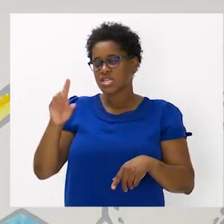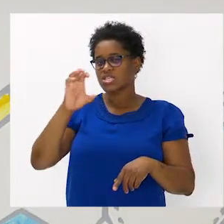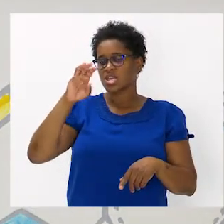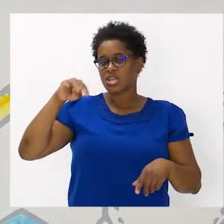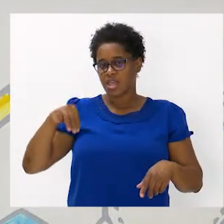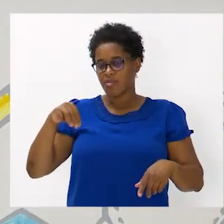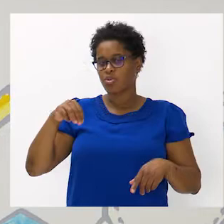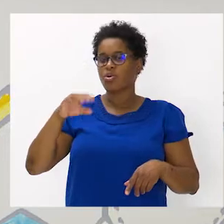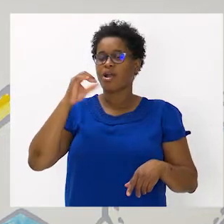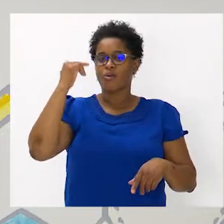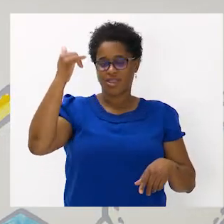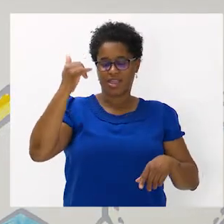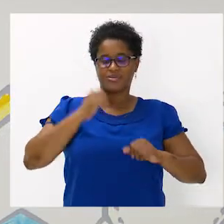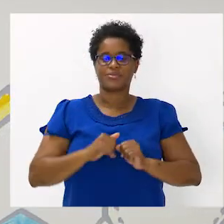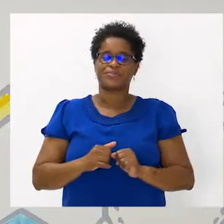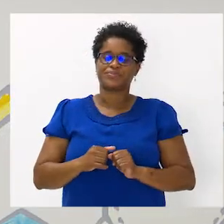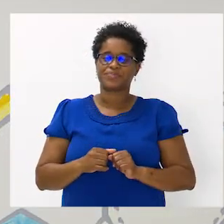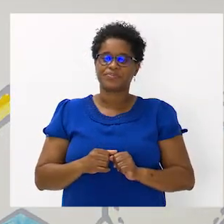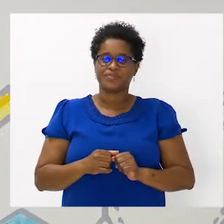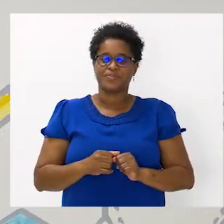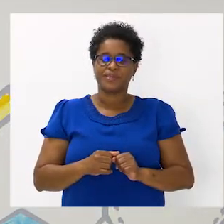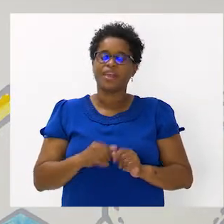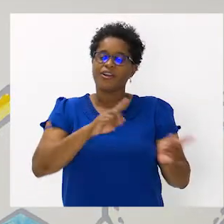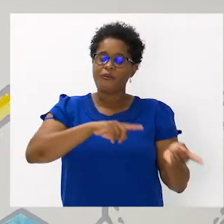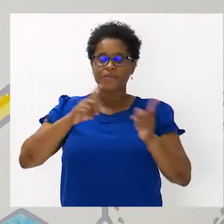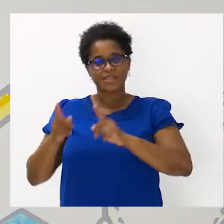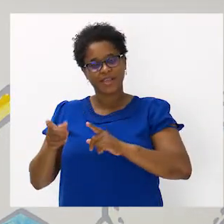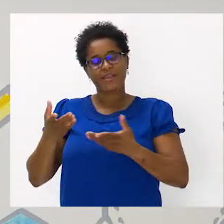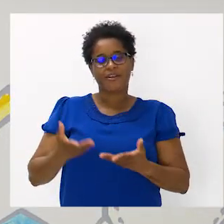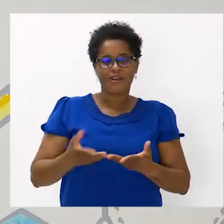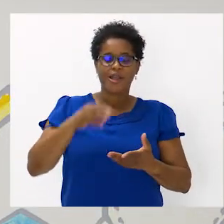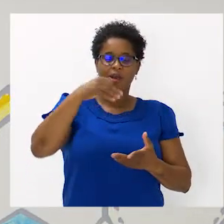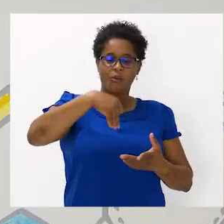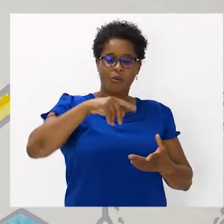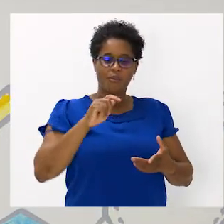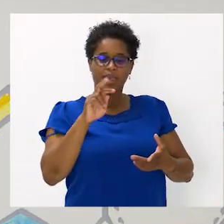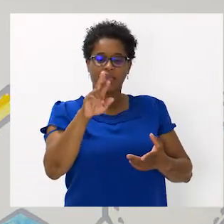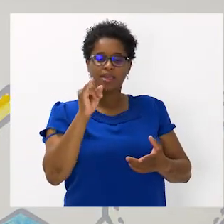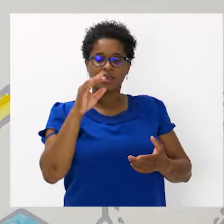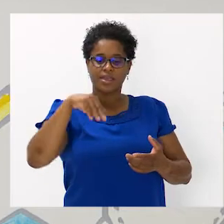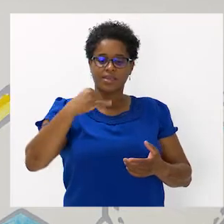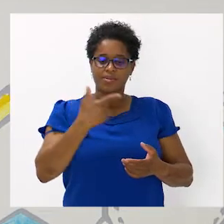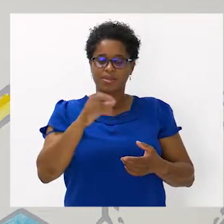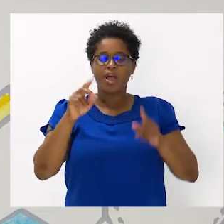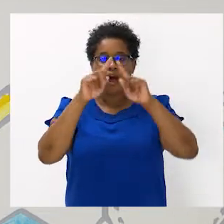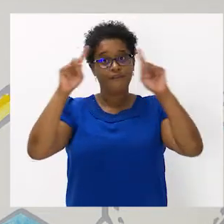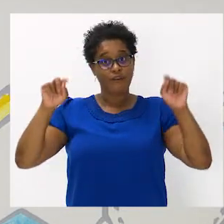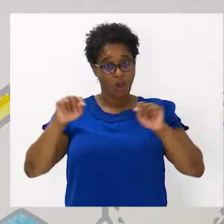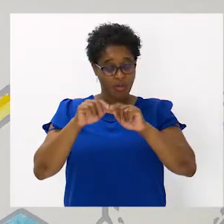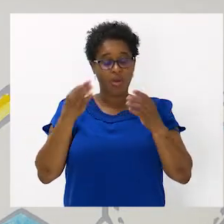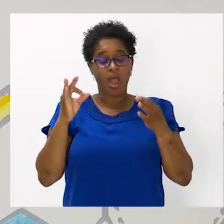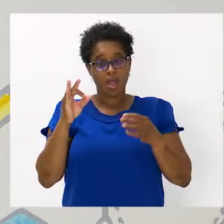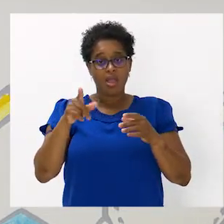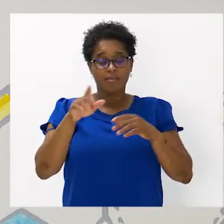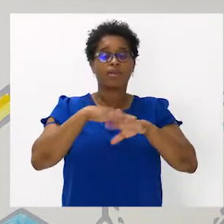1.256 centímetros ao quadrado. Passaremos agora para o perímetro. A fórmula para calcular